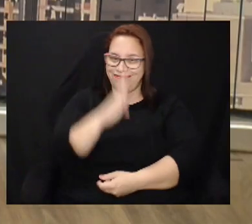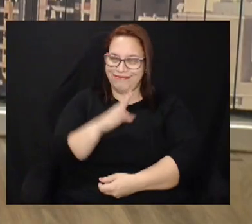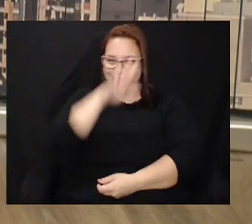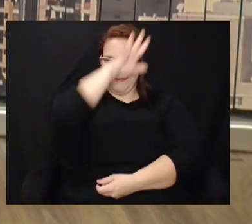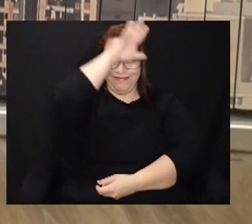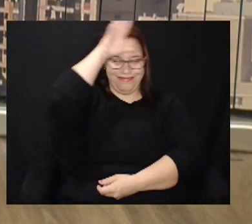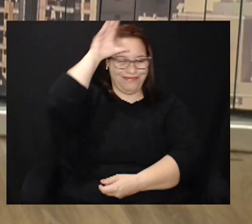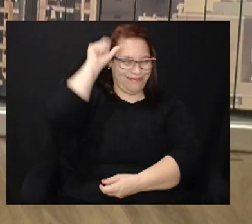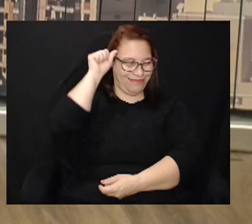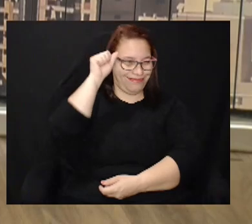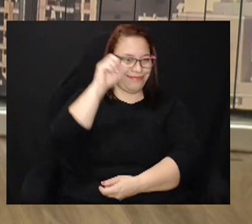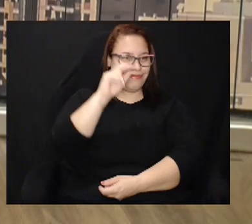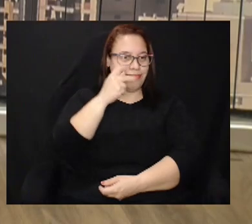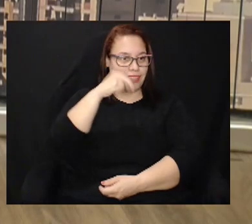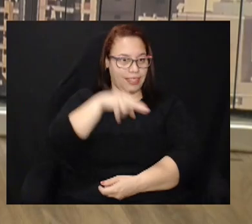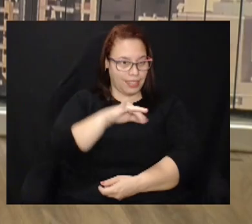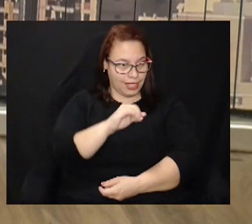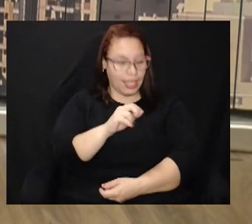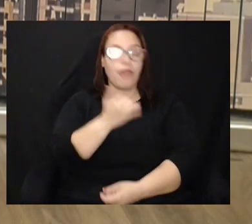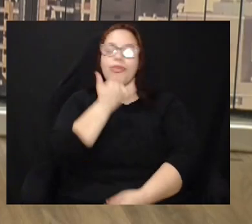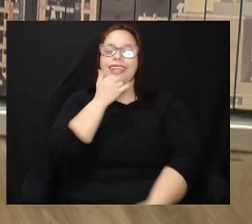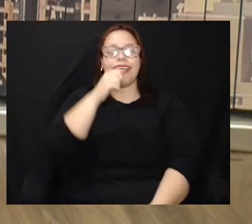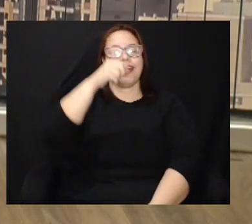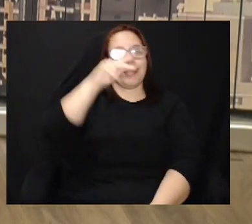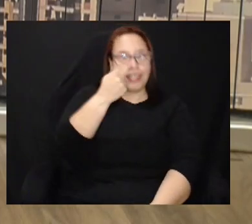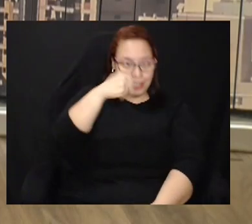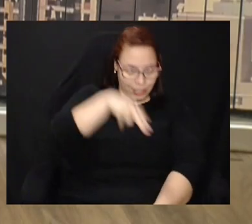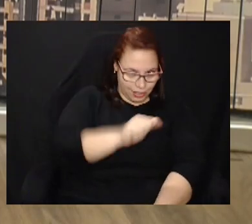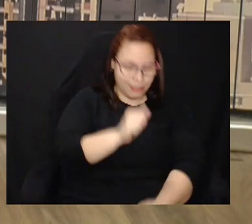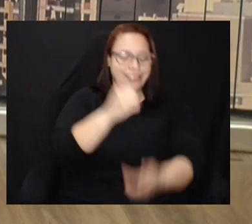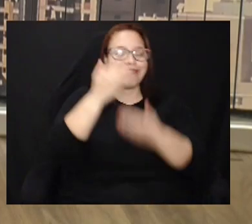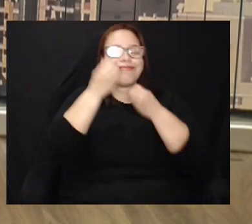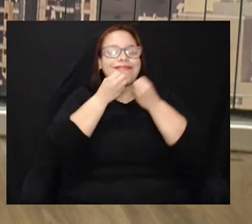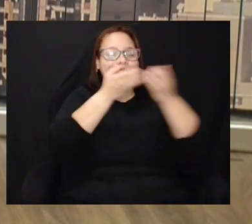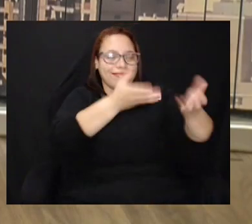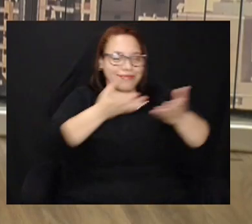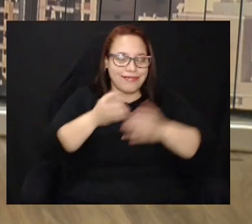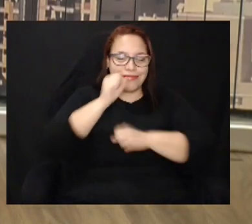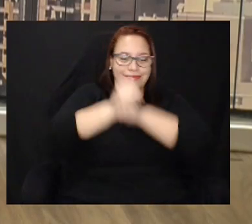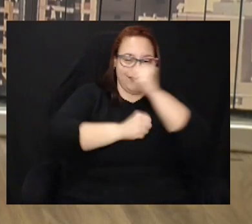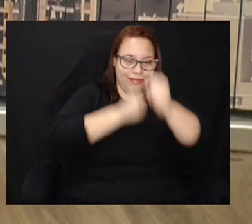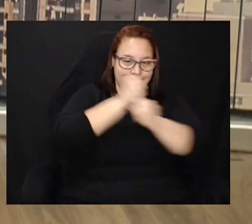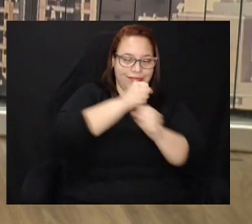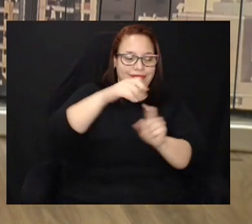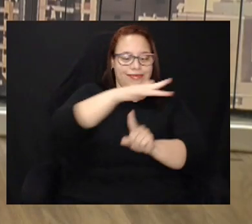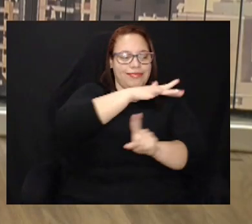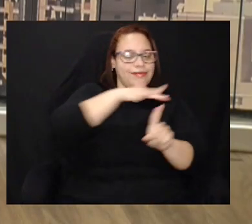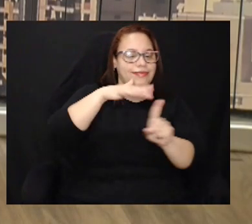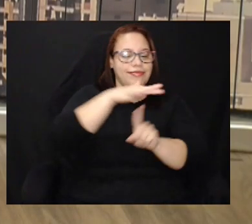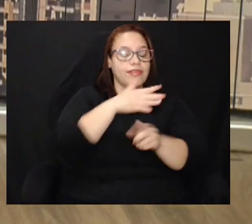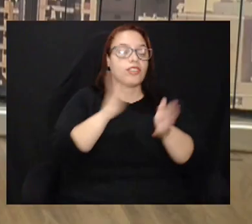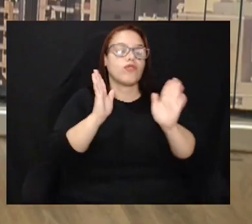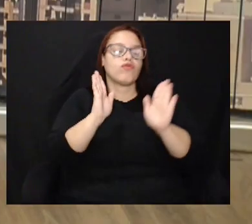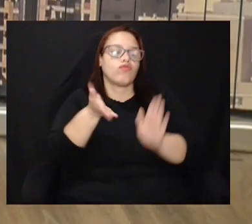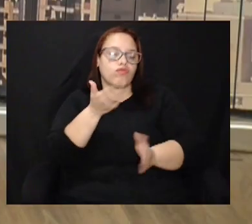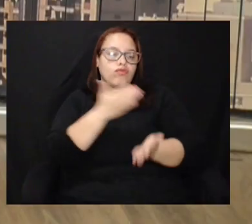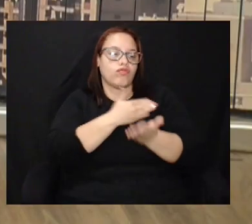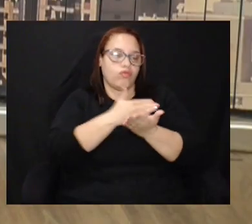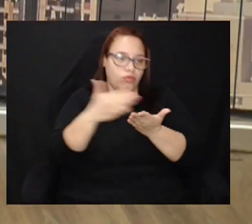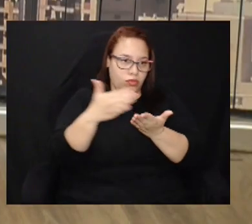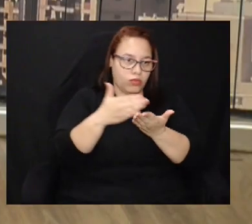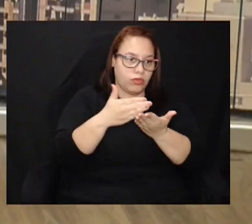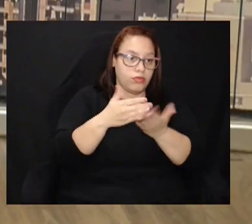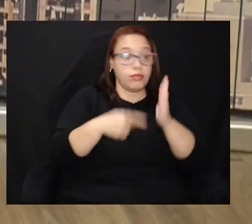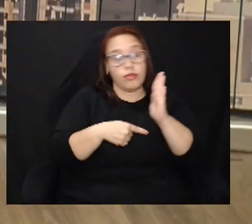Hanan, seja bem-vindo aqui ao Giro Ambiental. E eu já vou entrar primeiramente